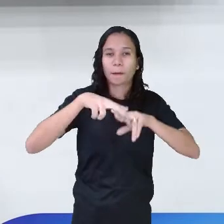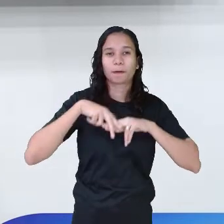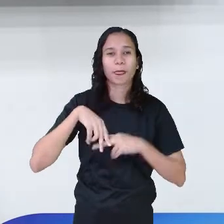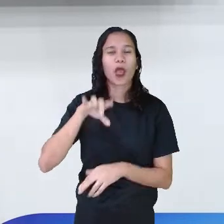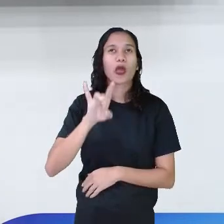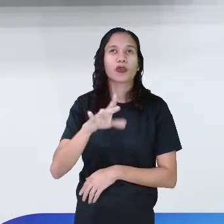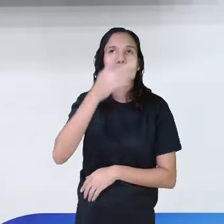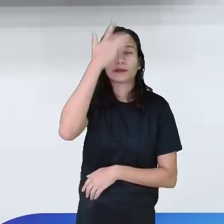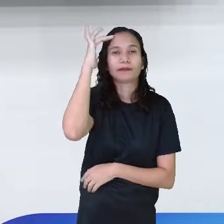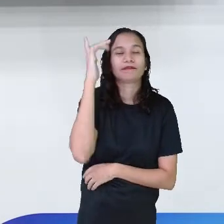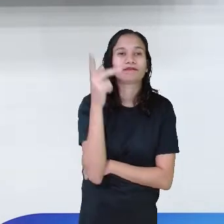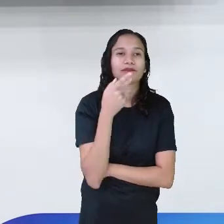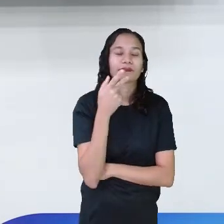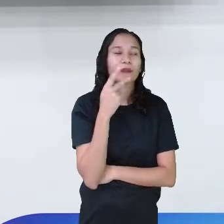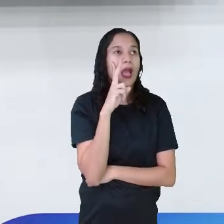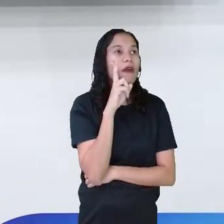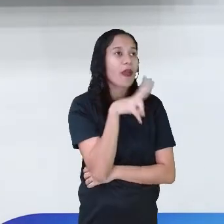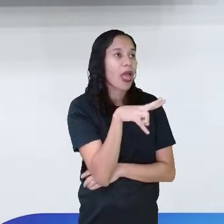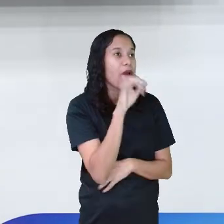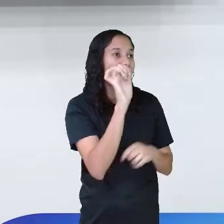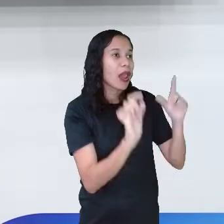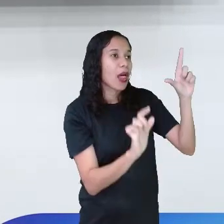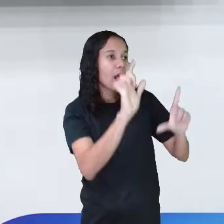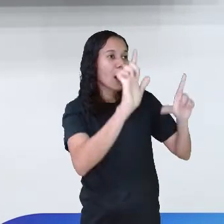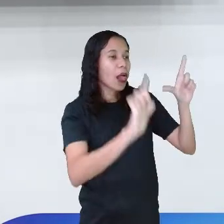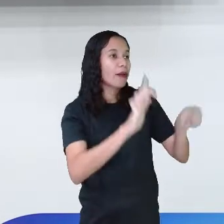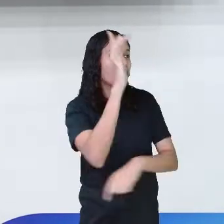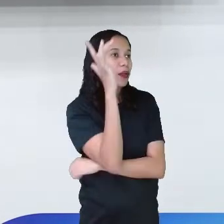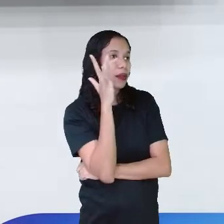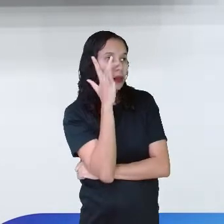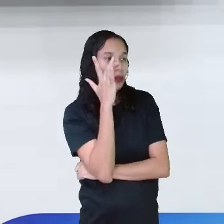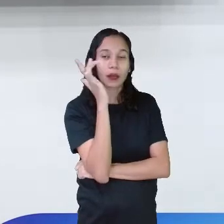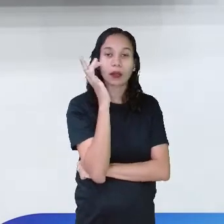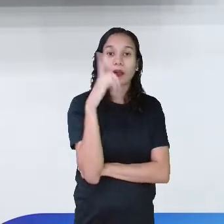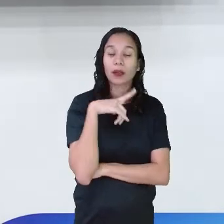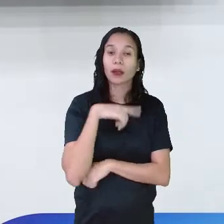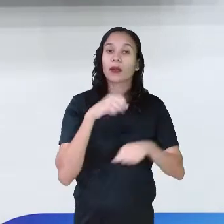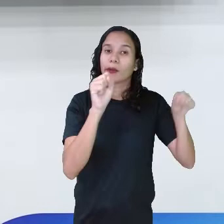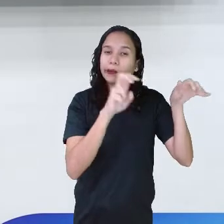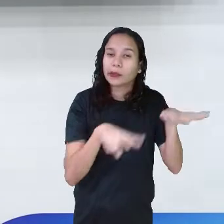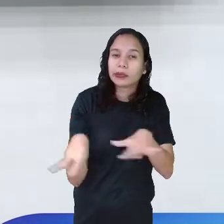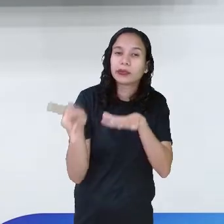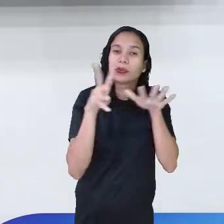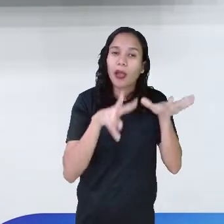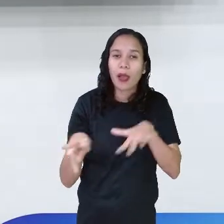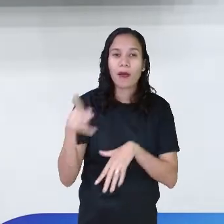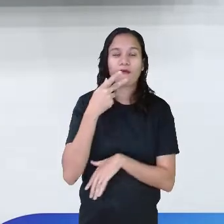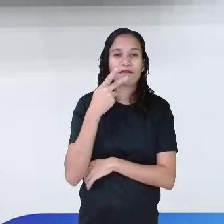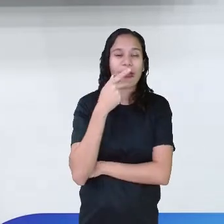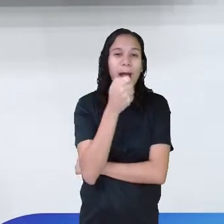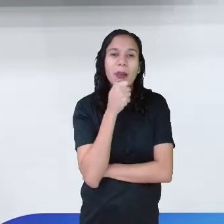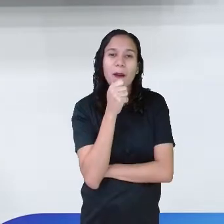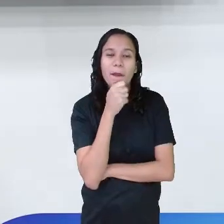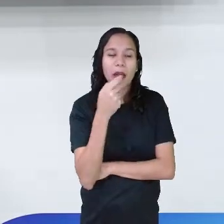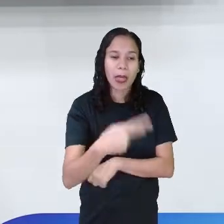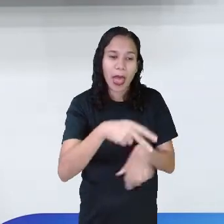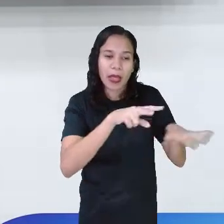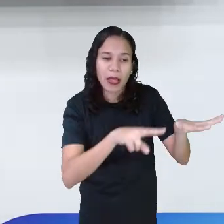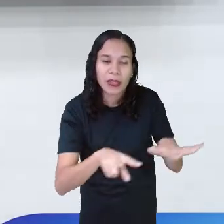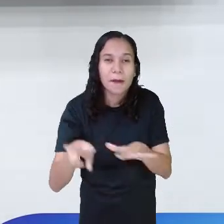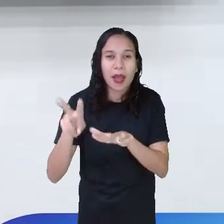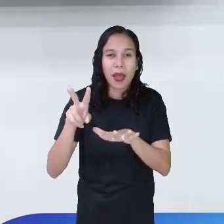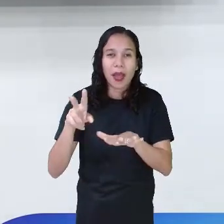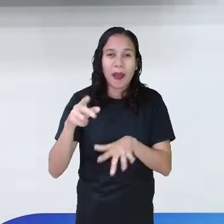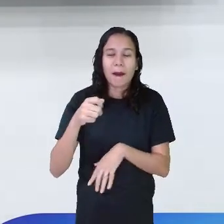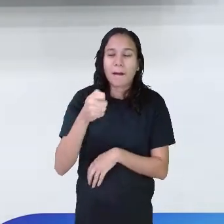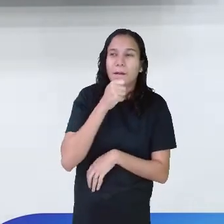é simplesmente aquela que a gente assiste na TV, tá? Tem aqueles programas semanais que colocam assim, reportagem da semana,